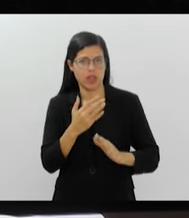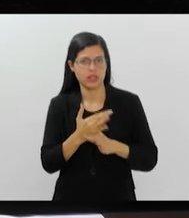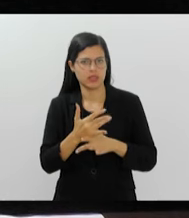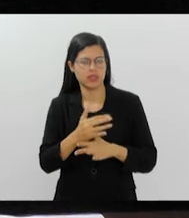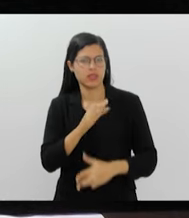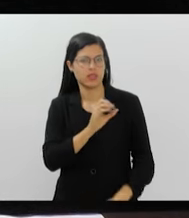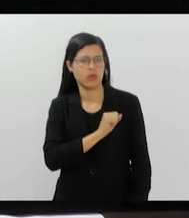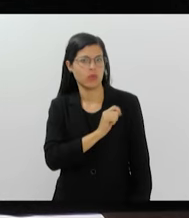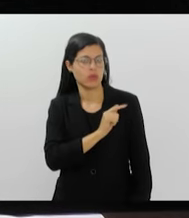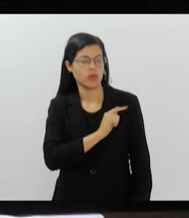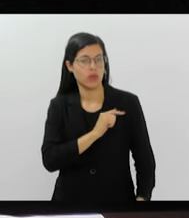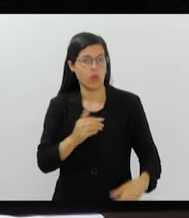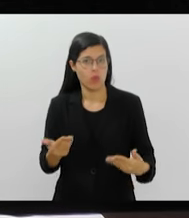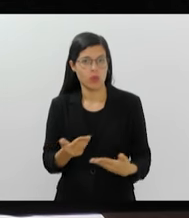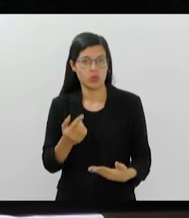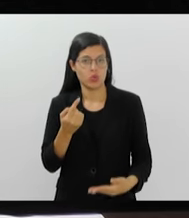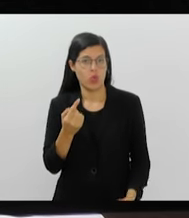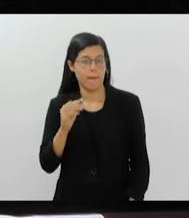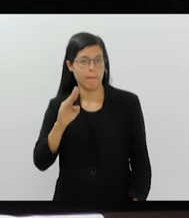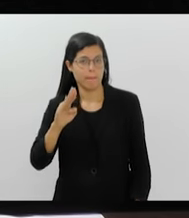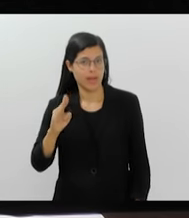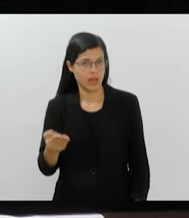hoje é uma cidade com